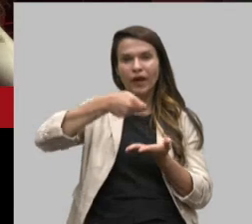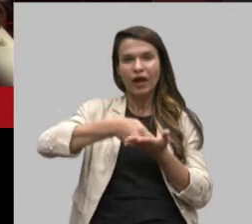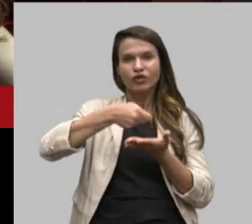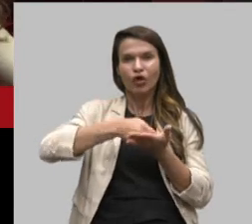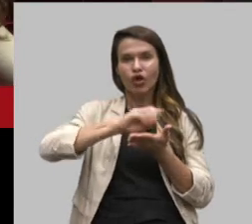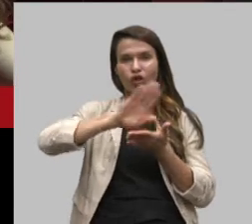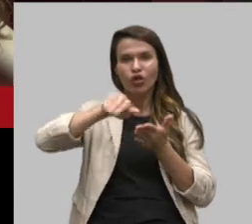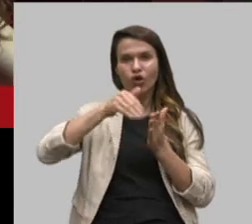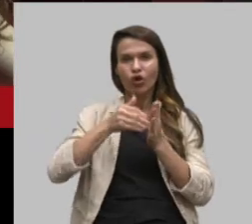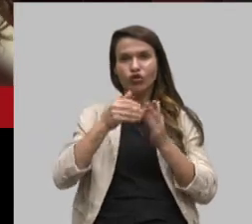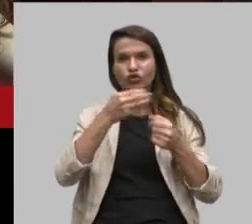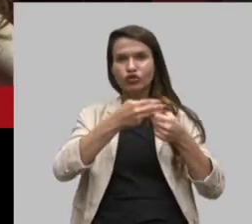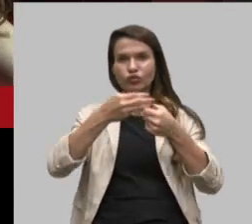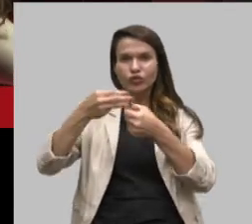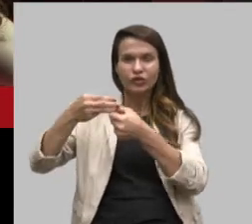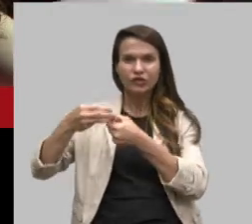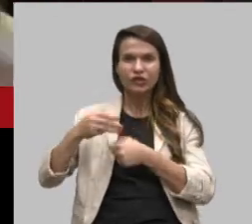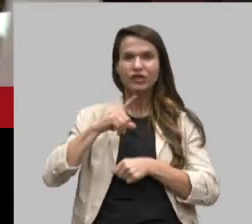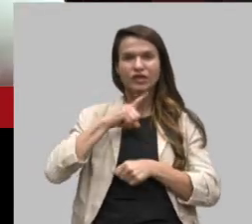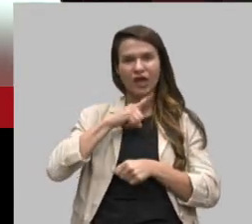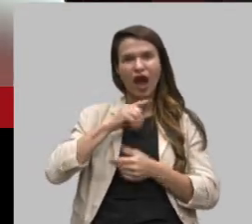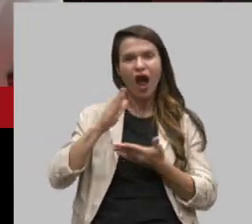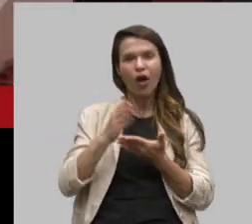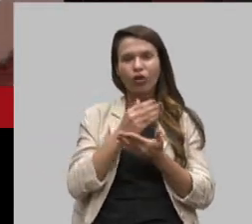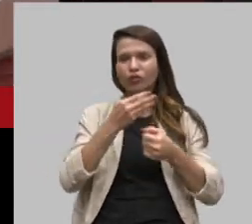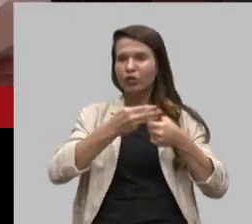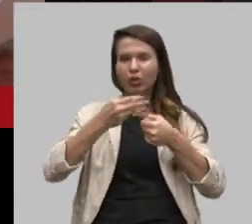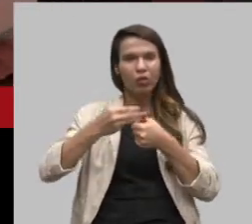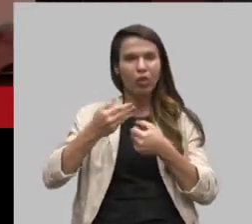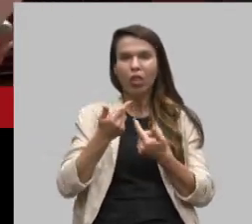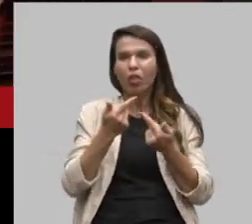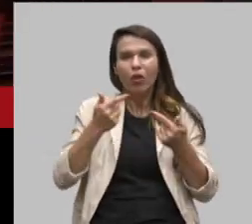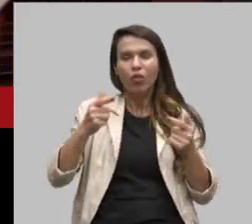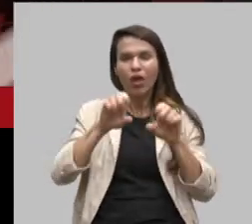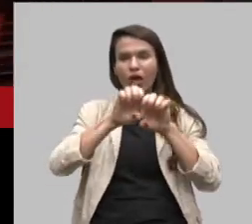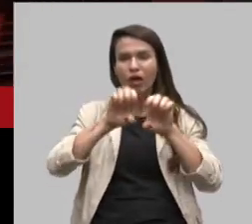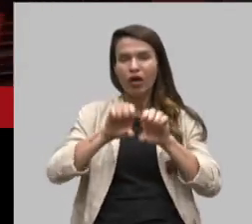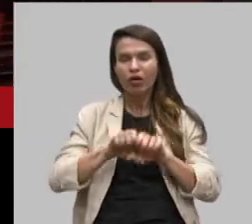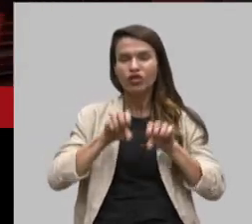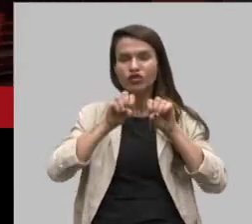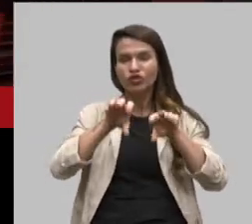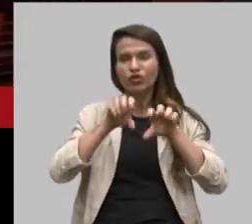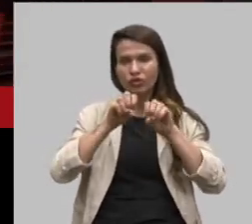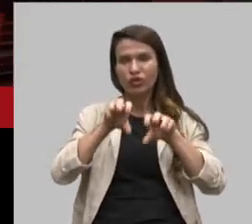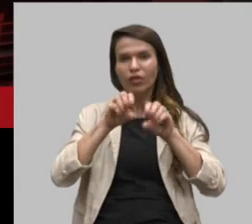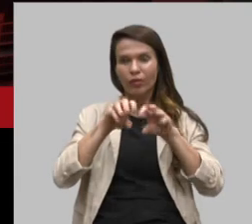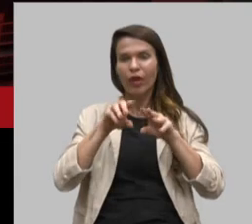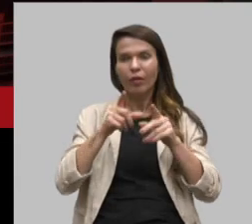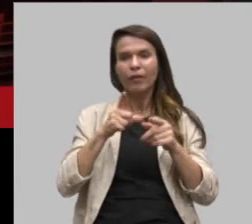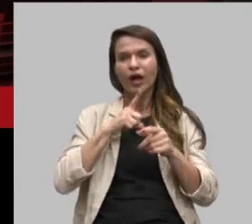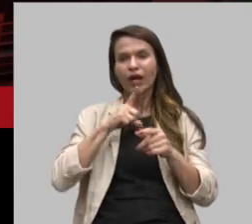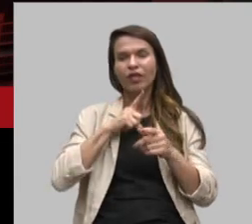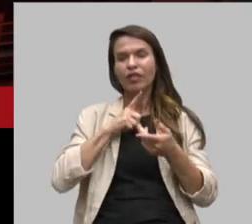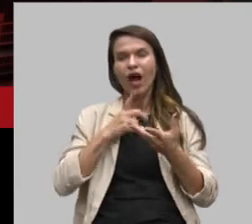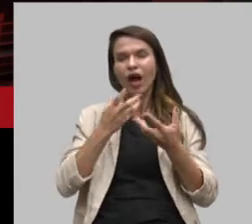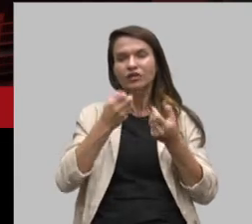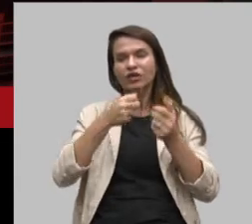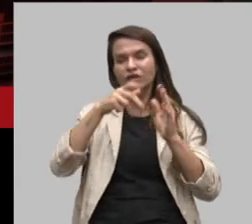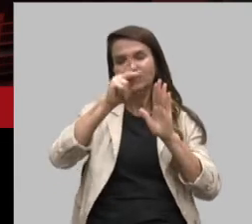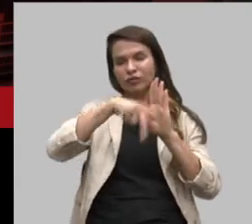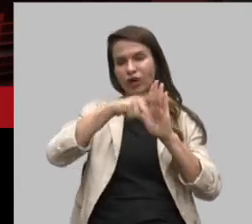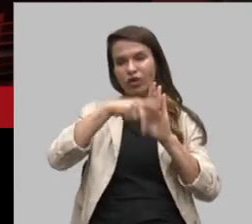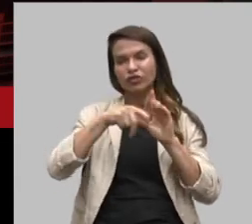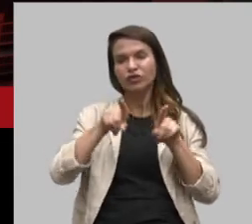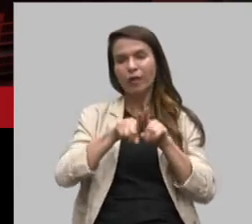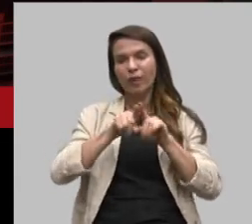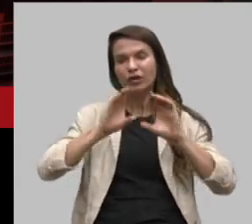municípios se existem municípios que simplesmente não tem infraestrutura Educacional para comportar o projet e os próprios cidadãos